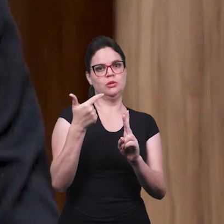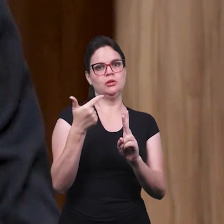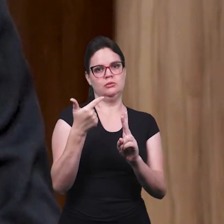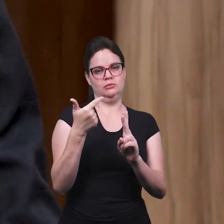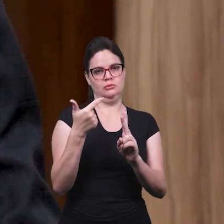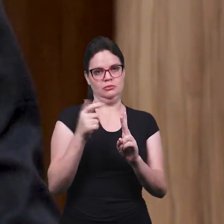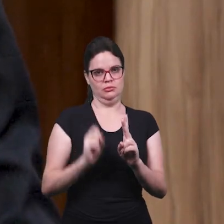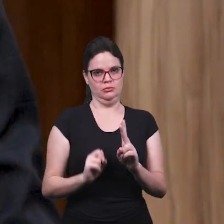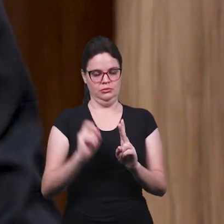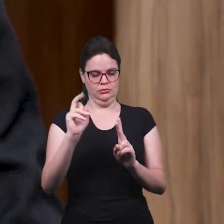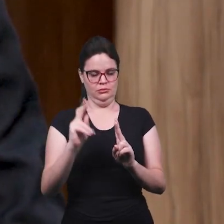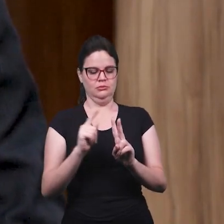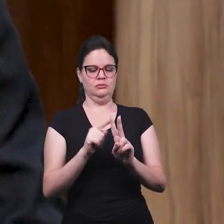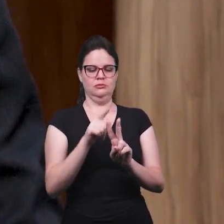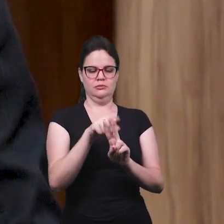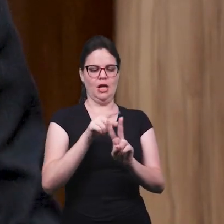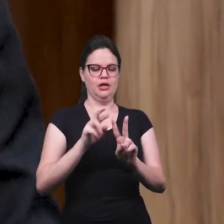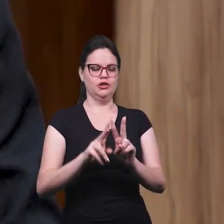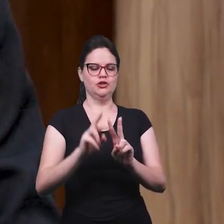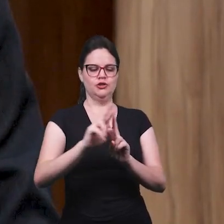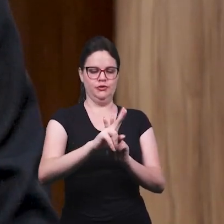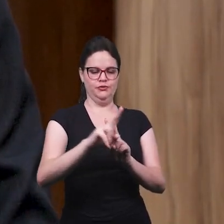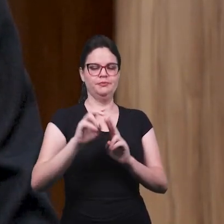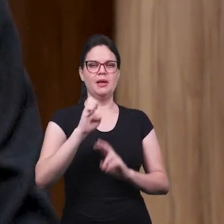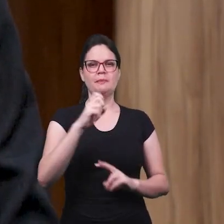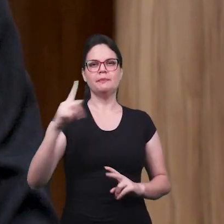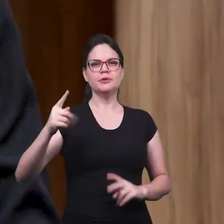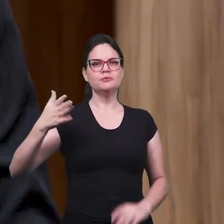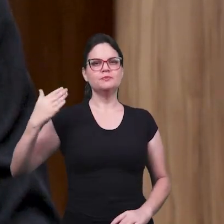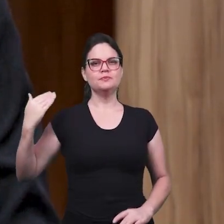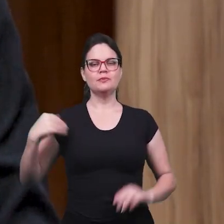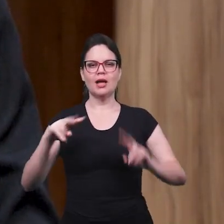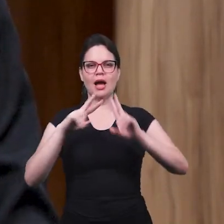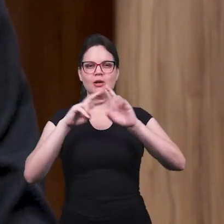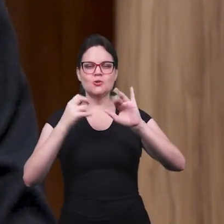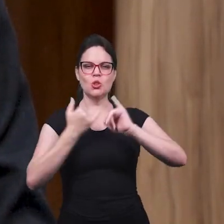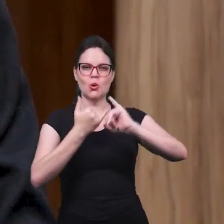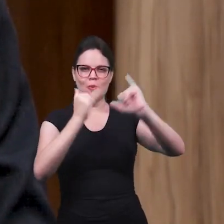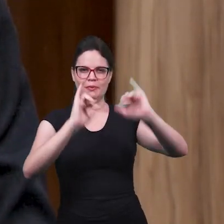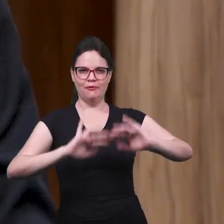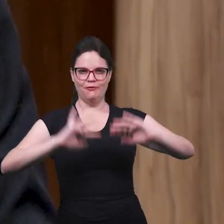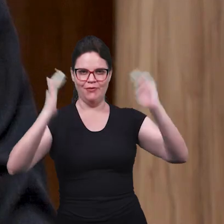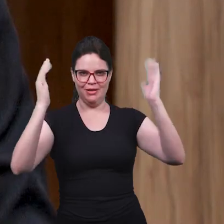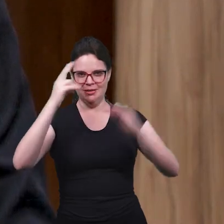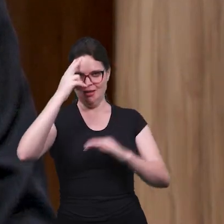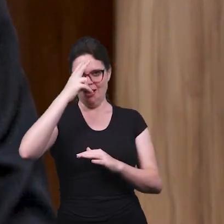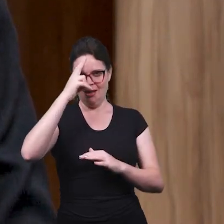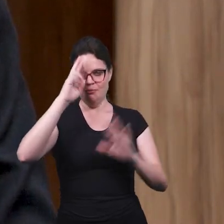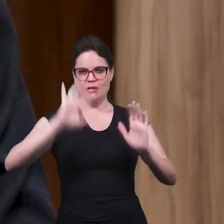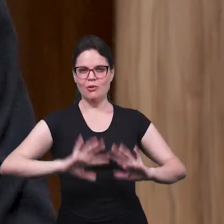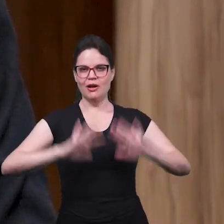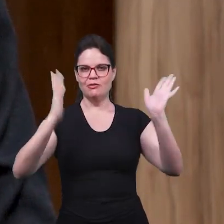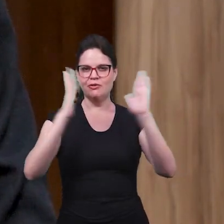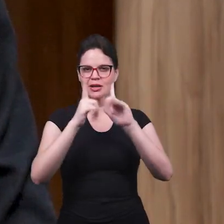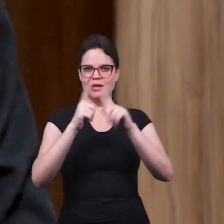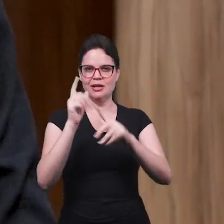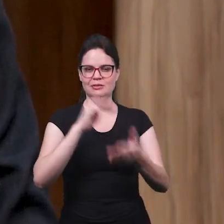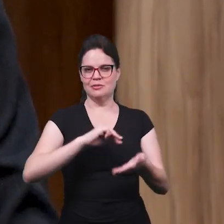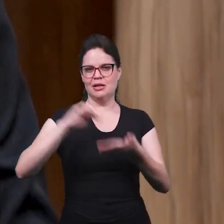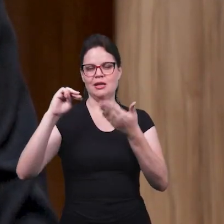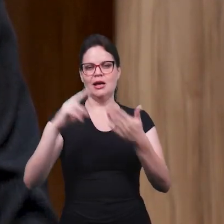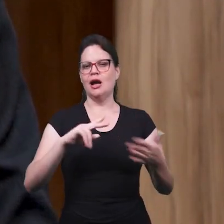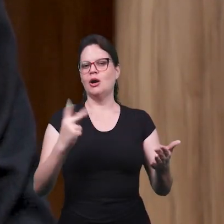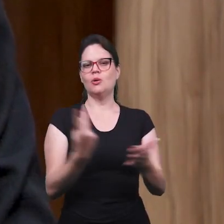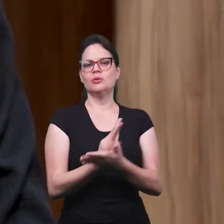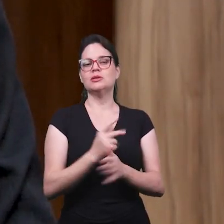Nós estamos repercutindo nos últimos episódios sobre o Trombetas e Festas, este evento que ocorreu no dia 1º